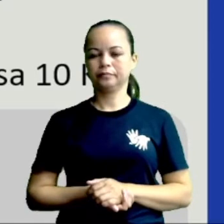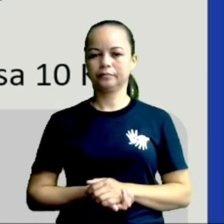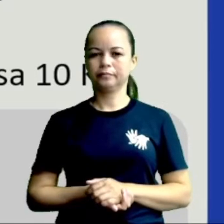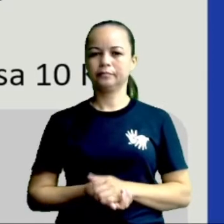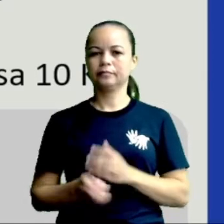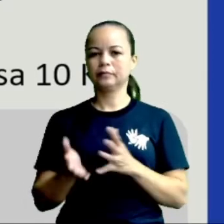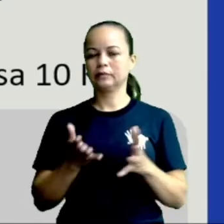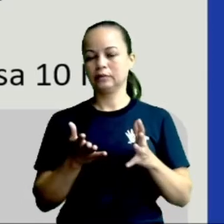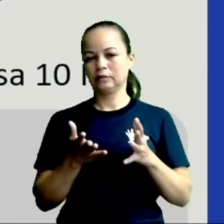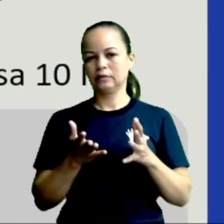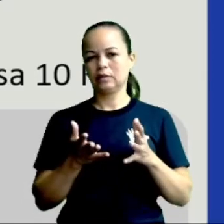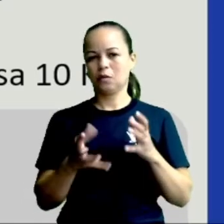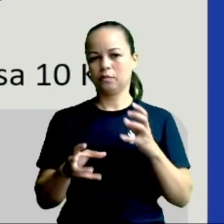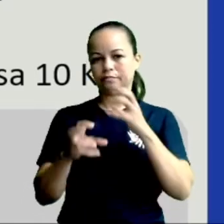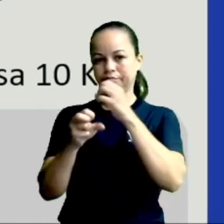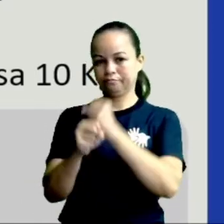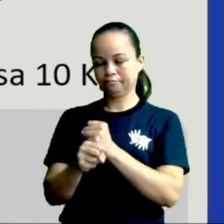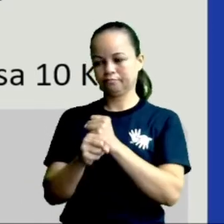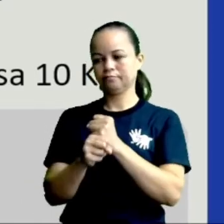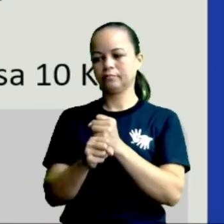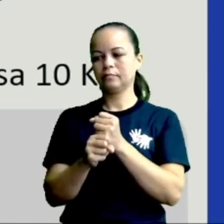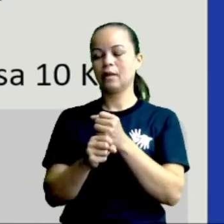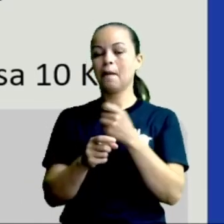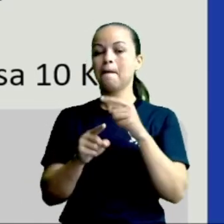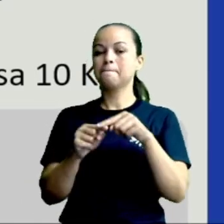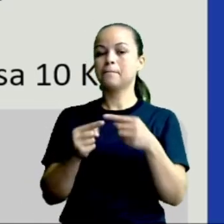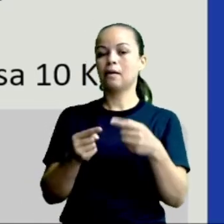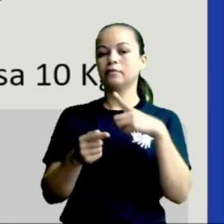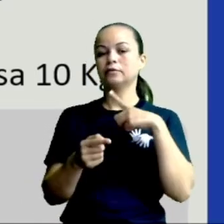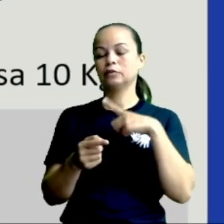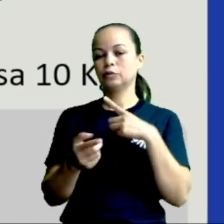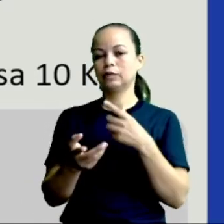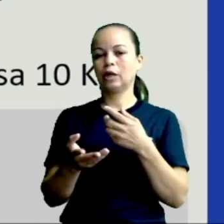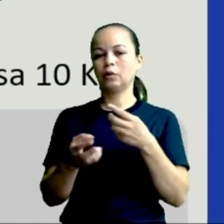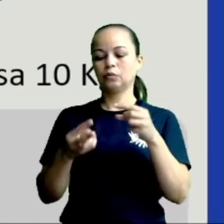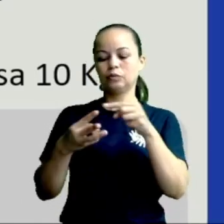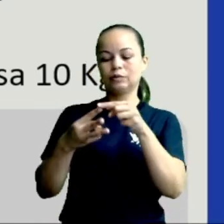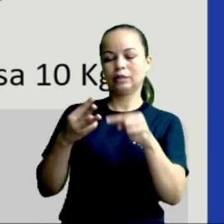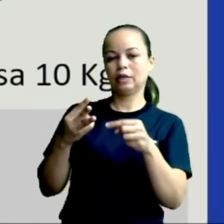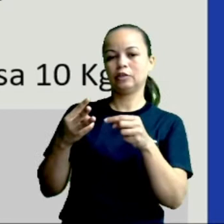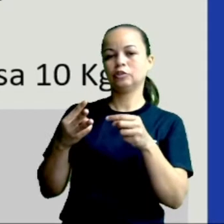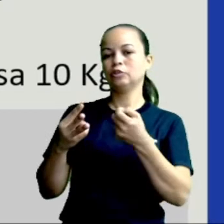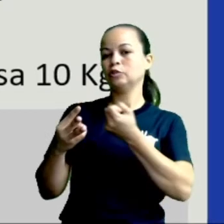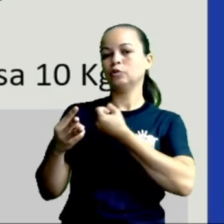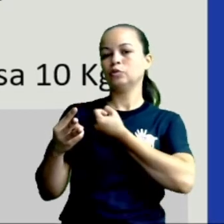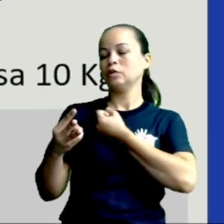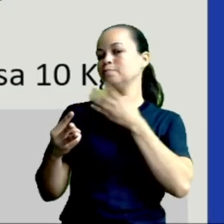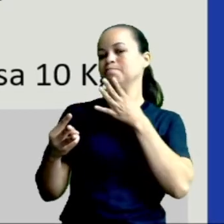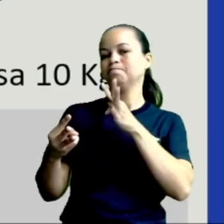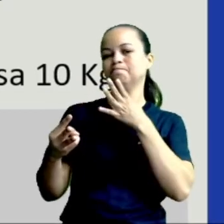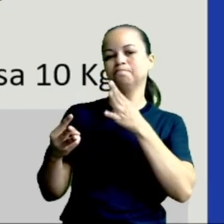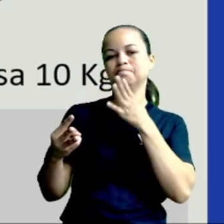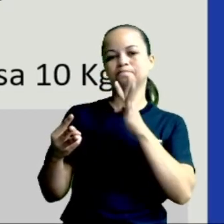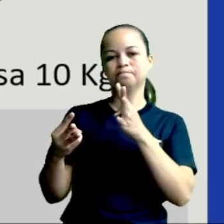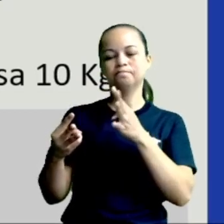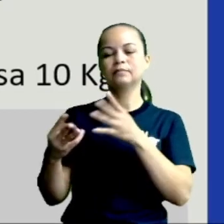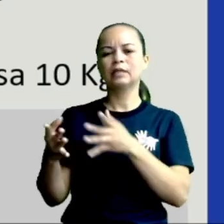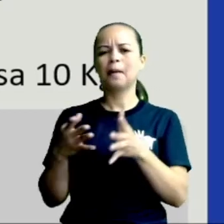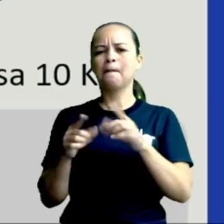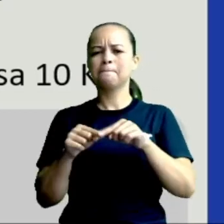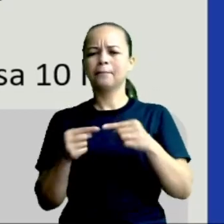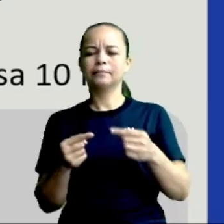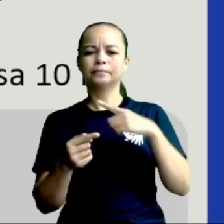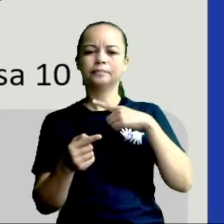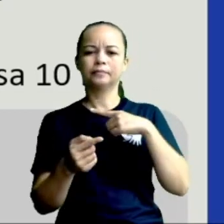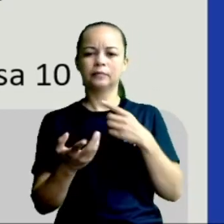operação está montada só que eu tenho dois valor três valores aí que eu não conheço que são dos pacotes verdes mas eu tenho um pacote